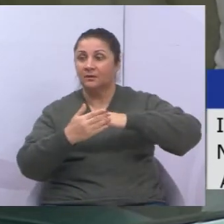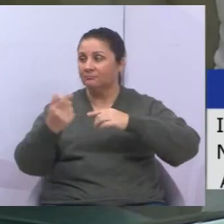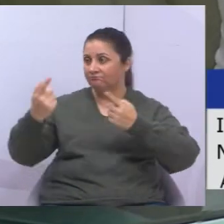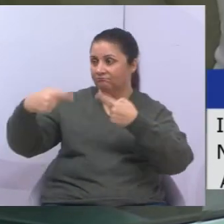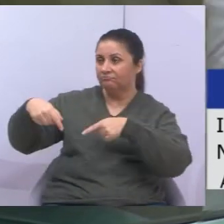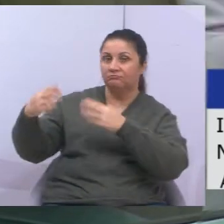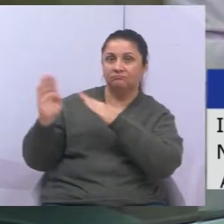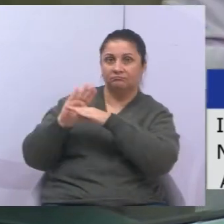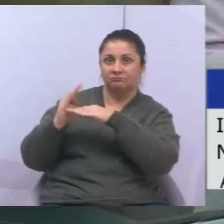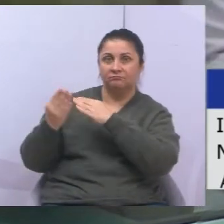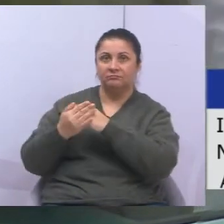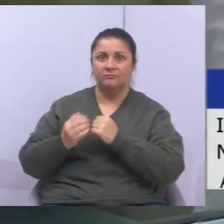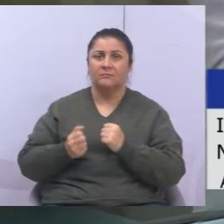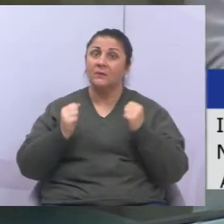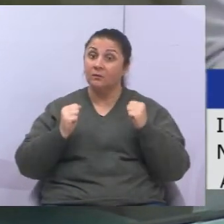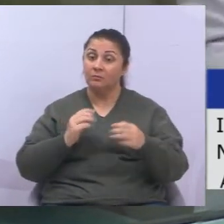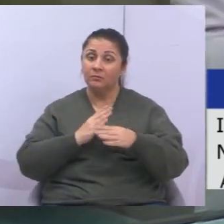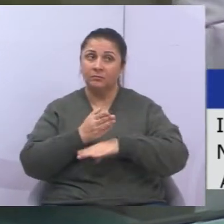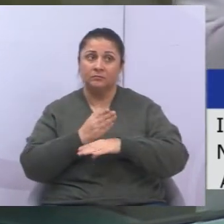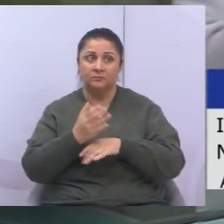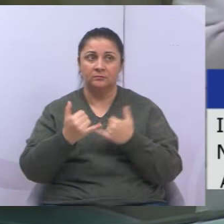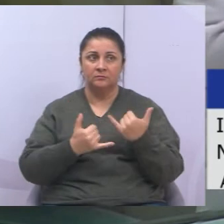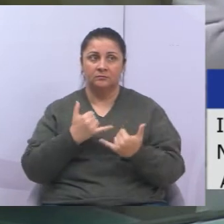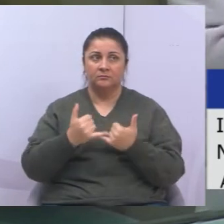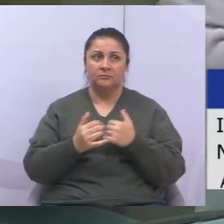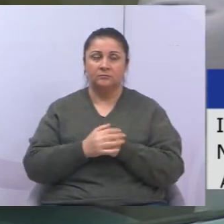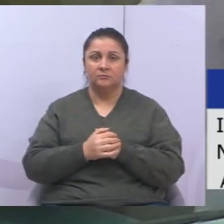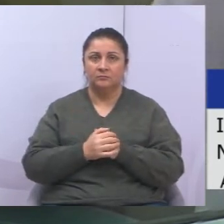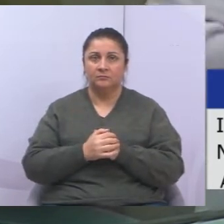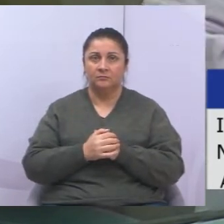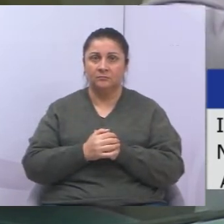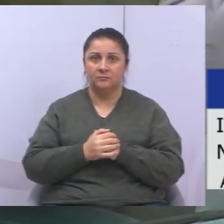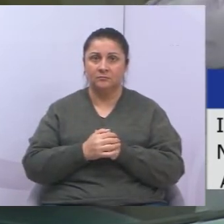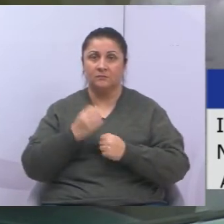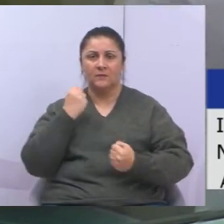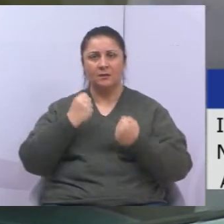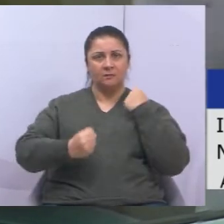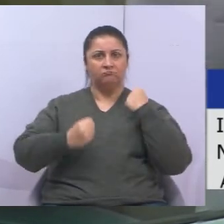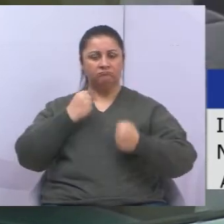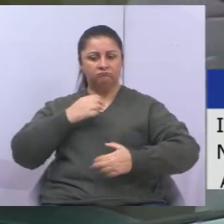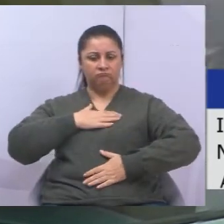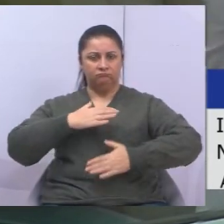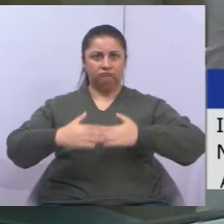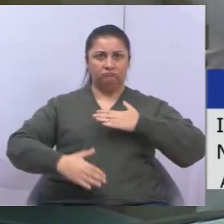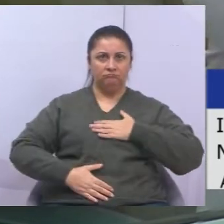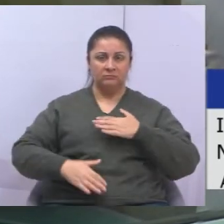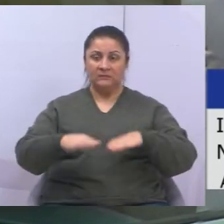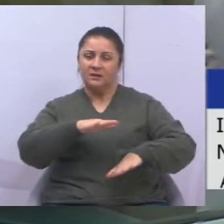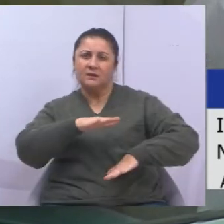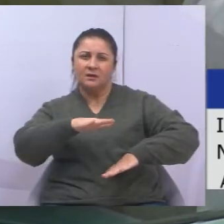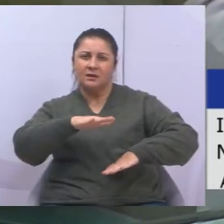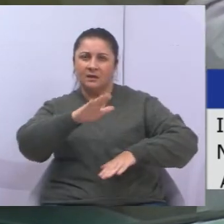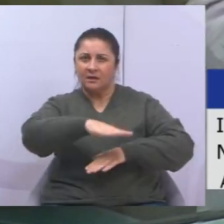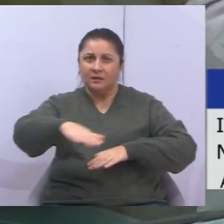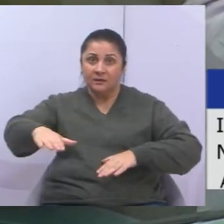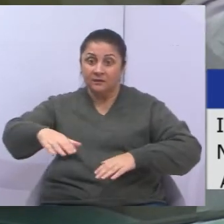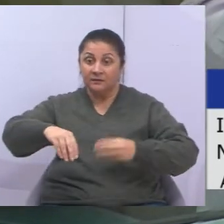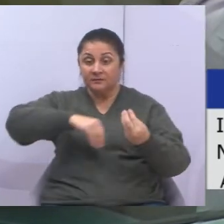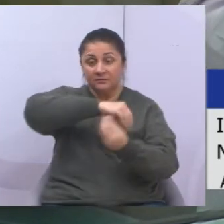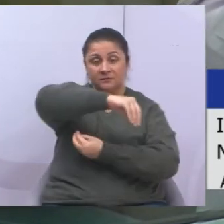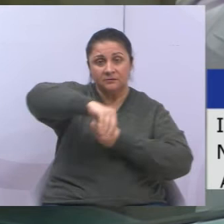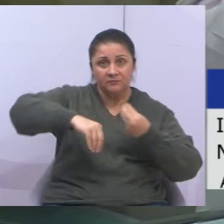que pode entrar essas brincadeiras. Não é só esporte, é o exercício físico, as crianças se envolver uma com a